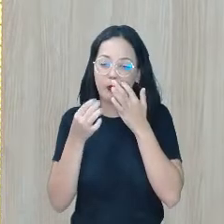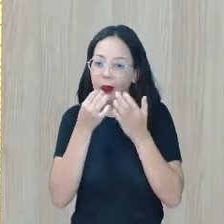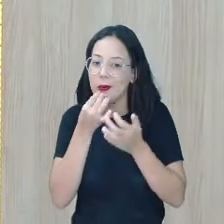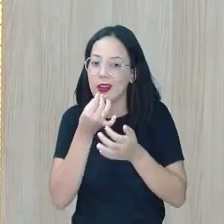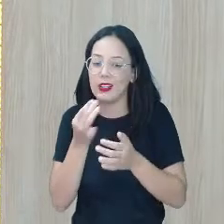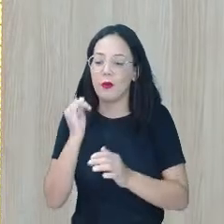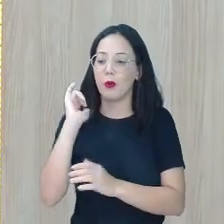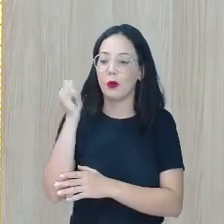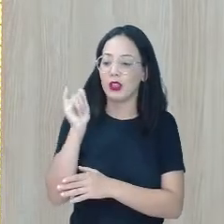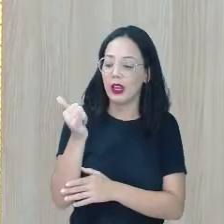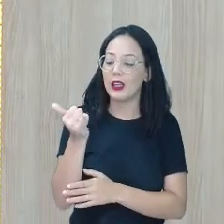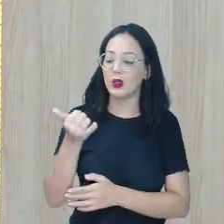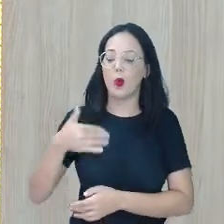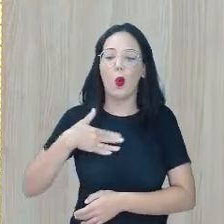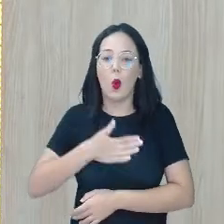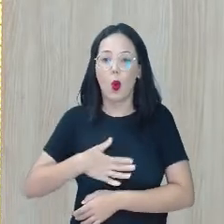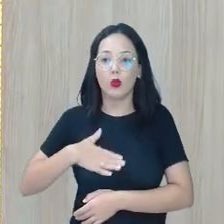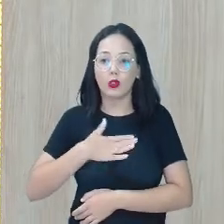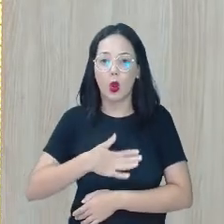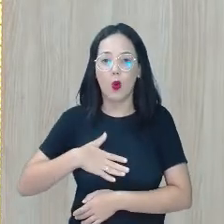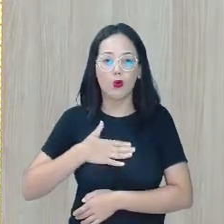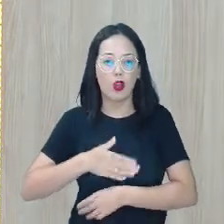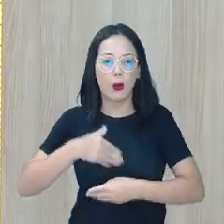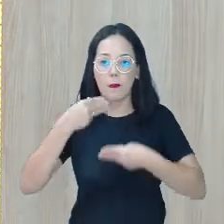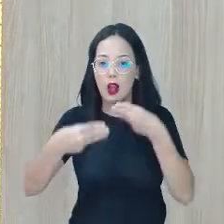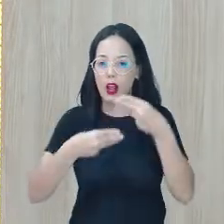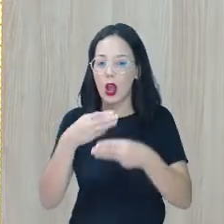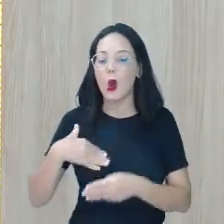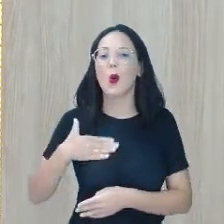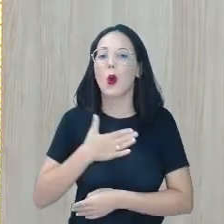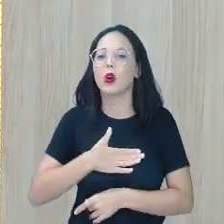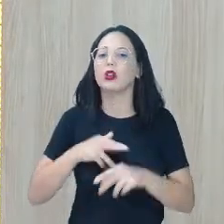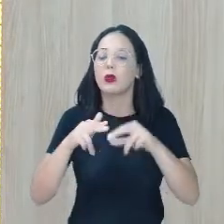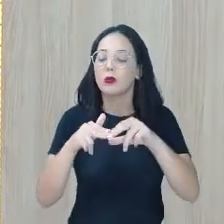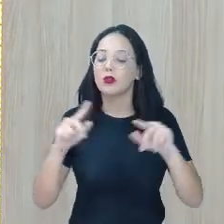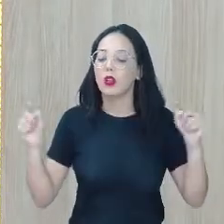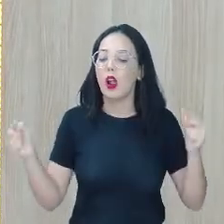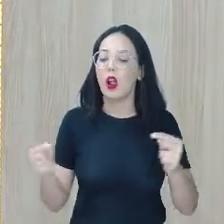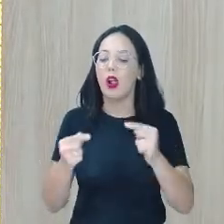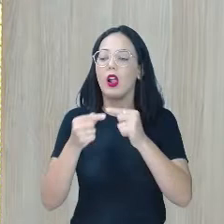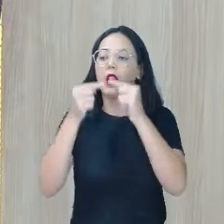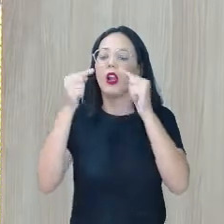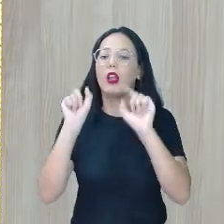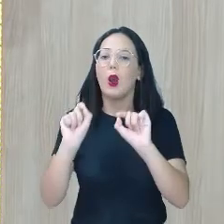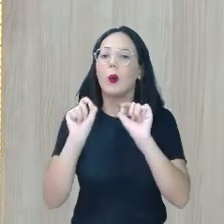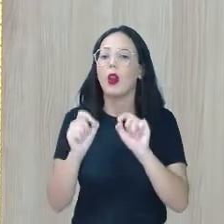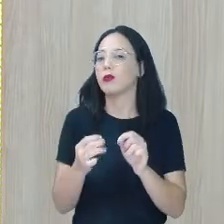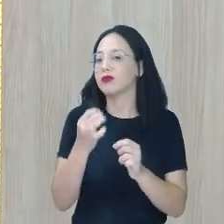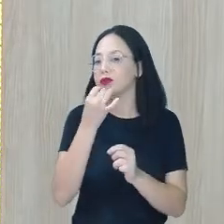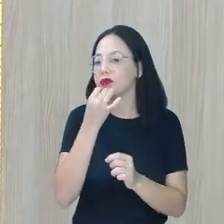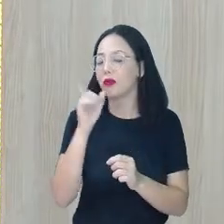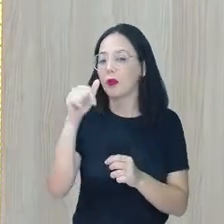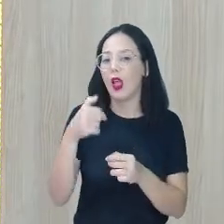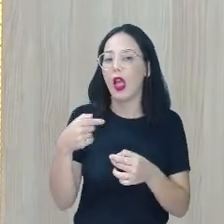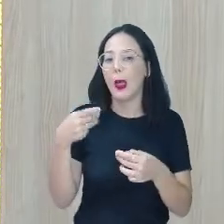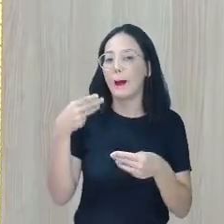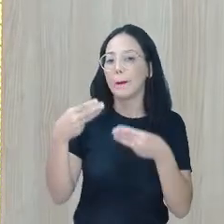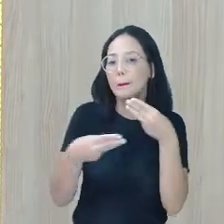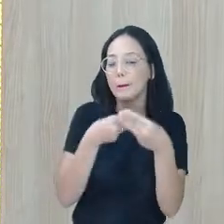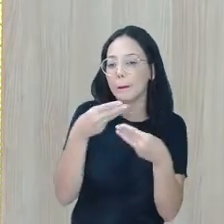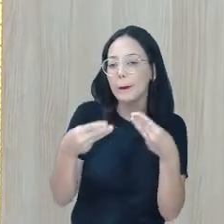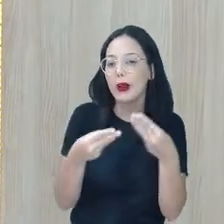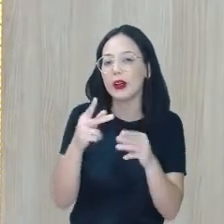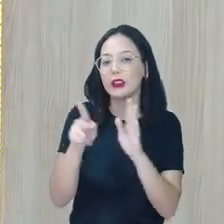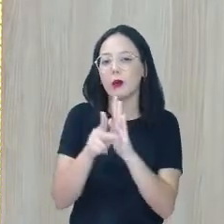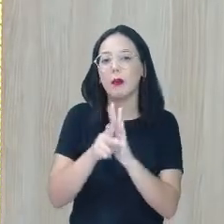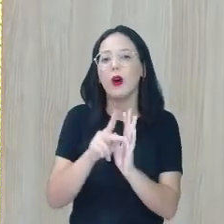Os italianos, eles gostam muito de massa, né? Então a gente associa ali as massas, né? Não somente